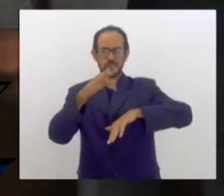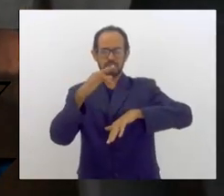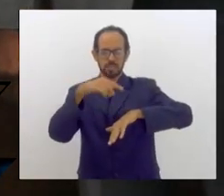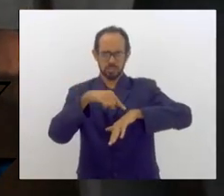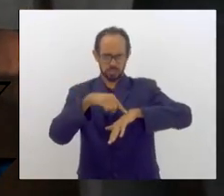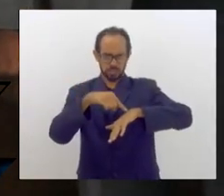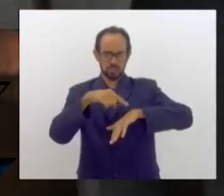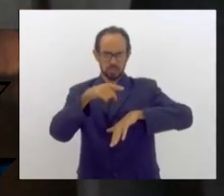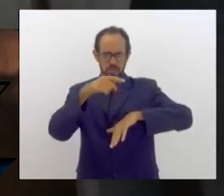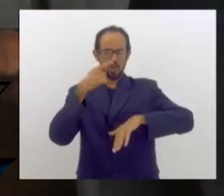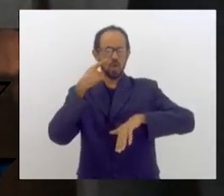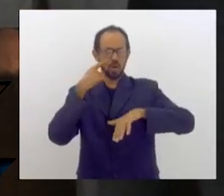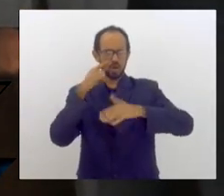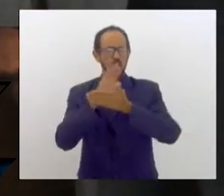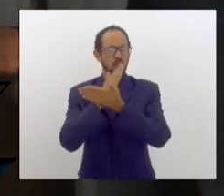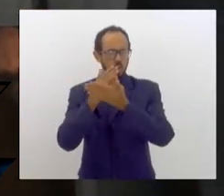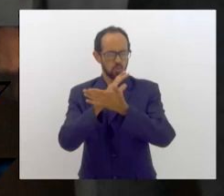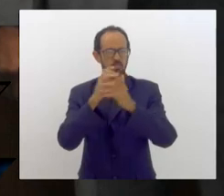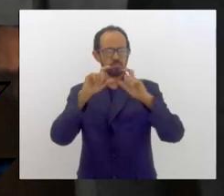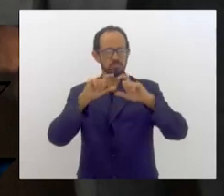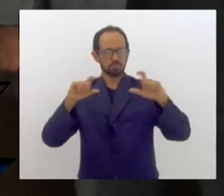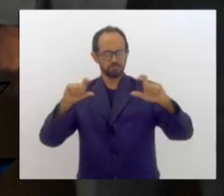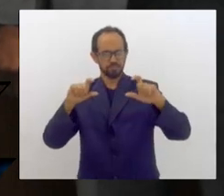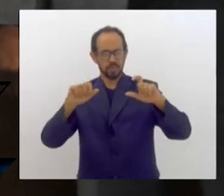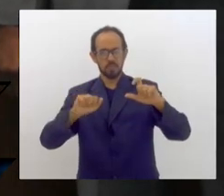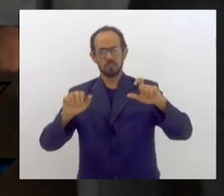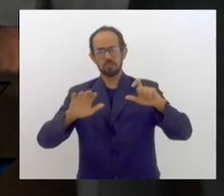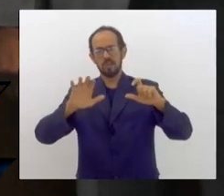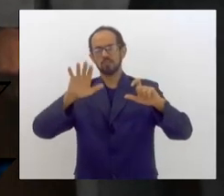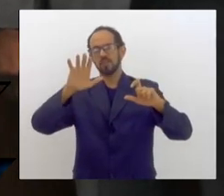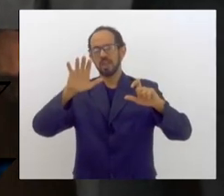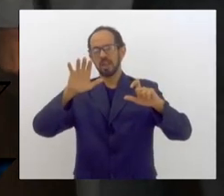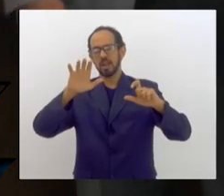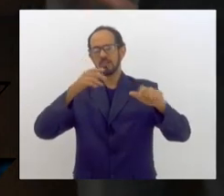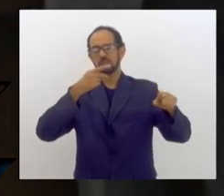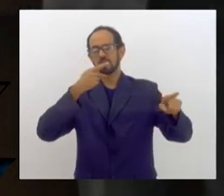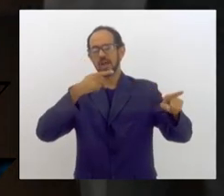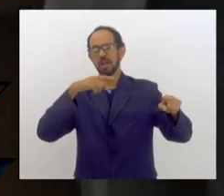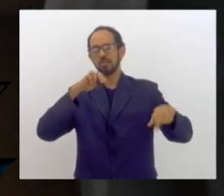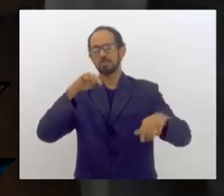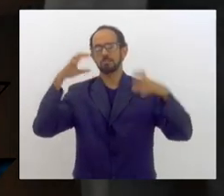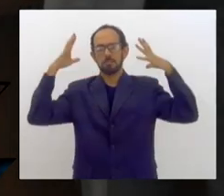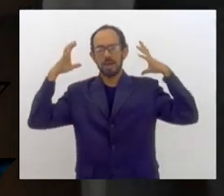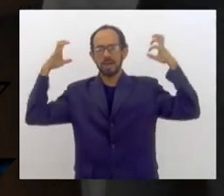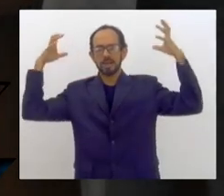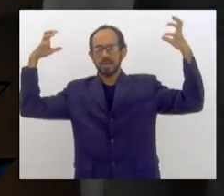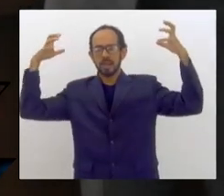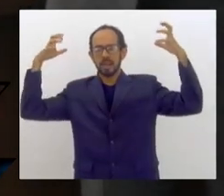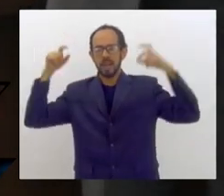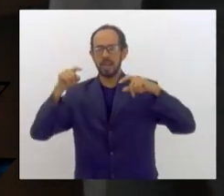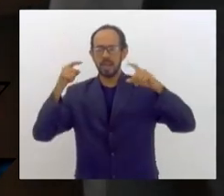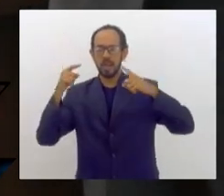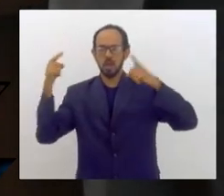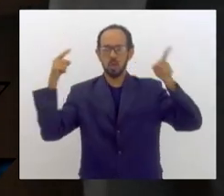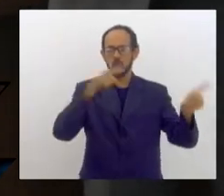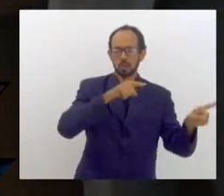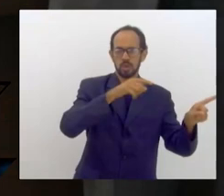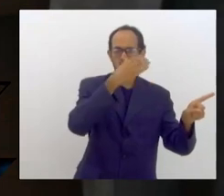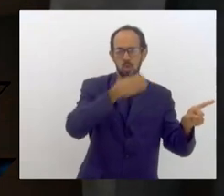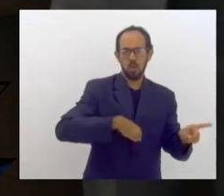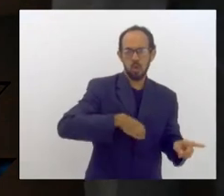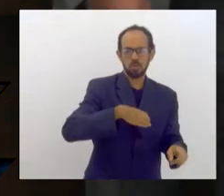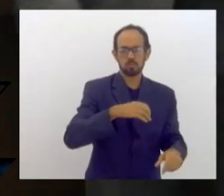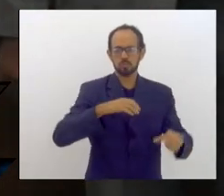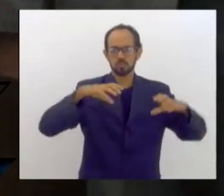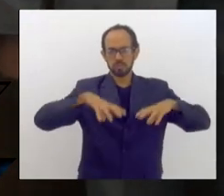vou citar aqui alguns trechos. Em favela, disse Marighella, elo contra porcos em castelo, o povo